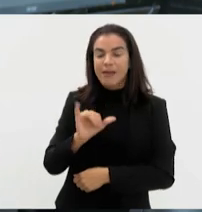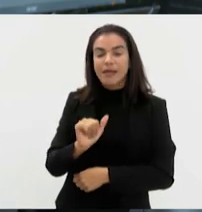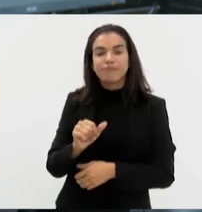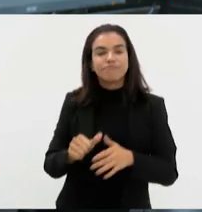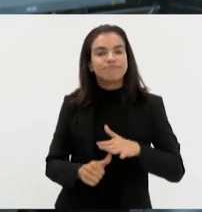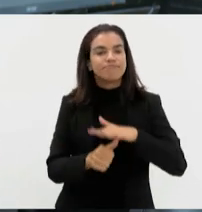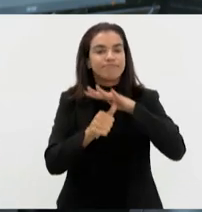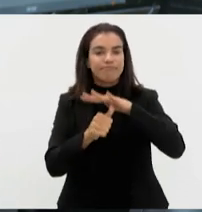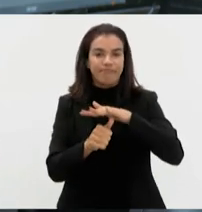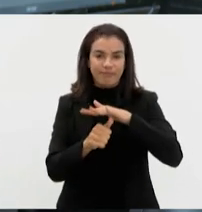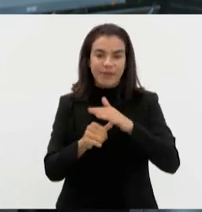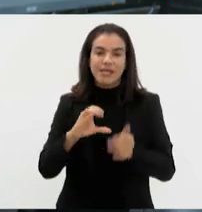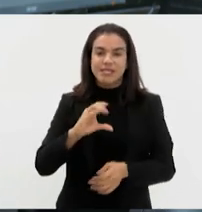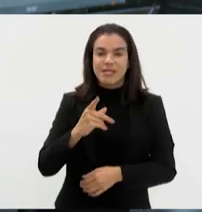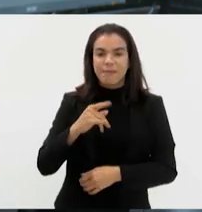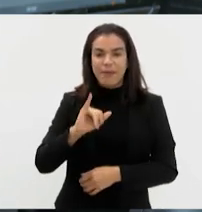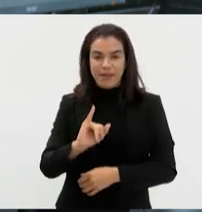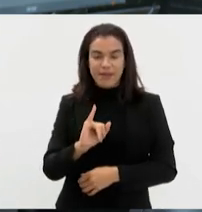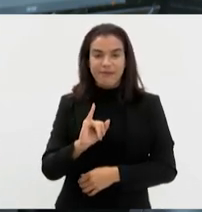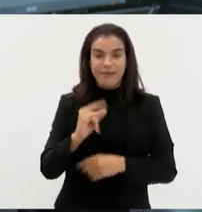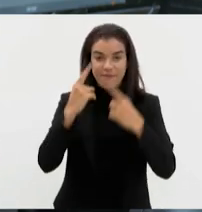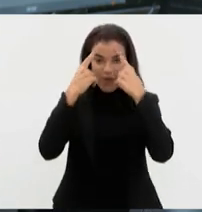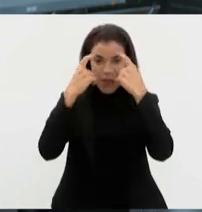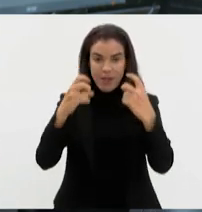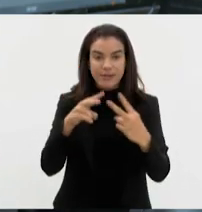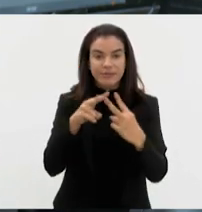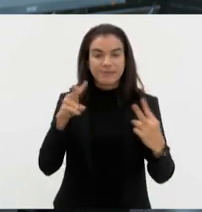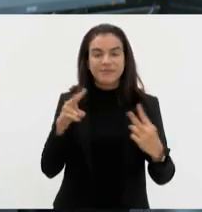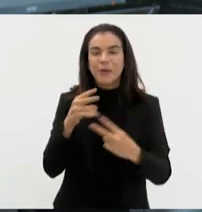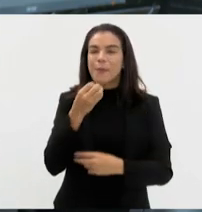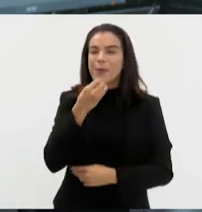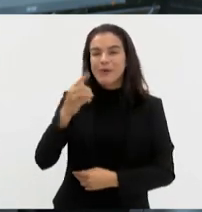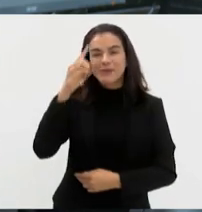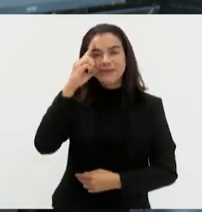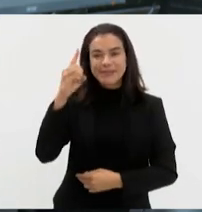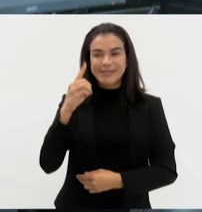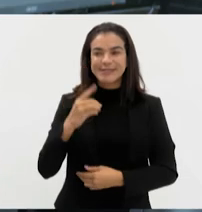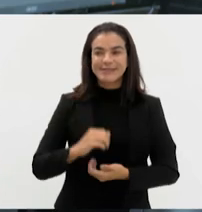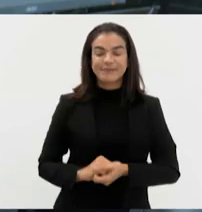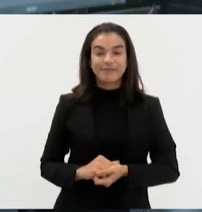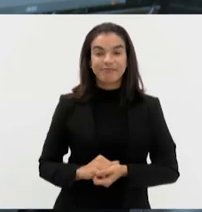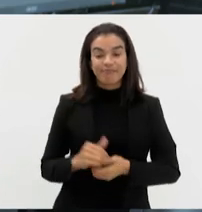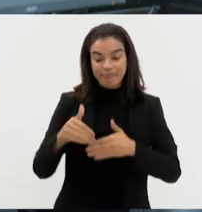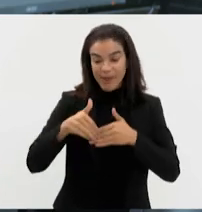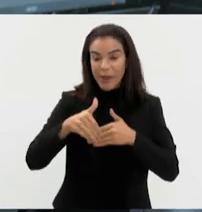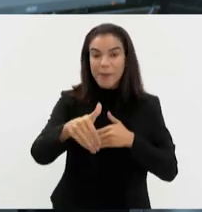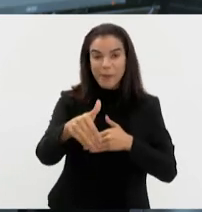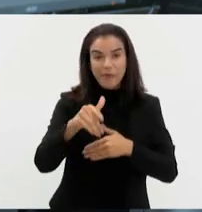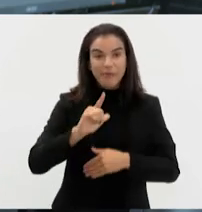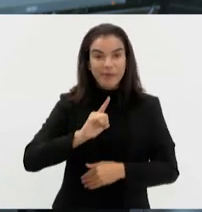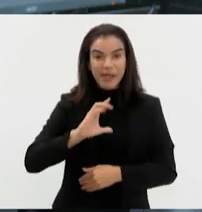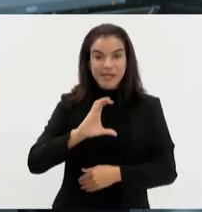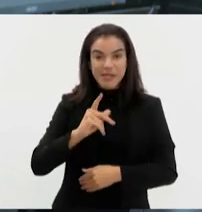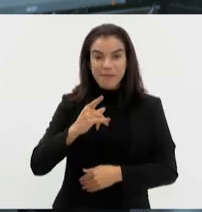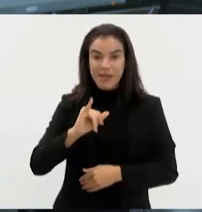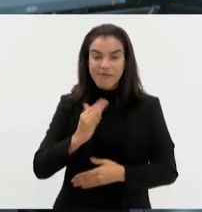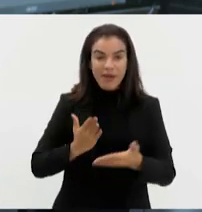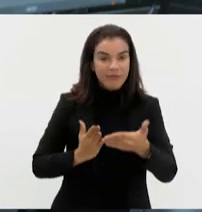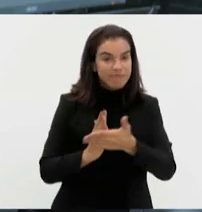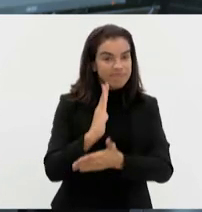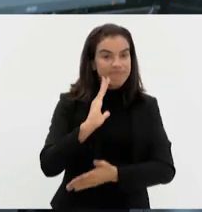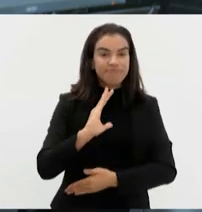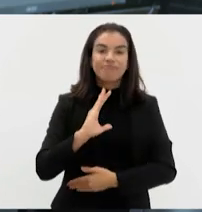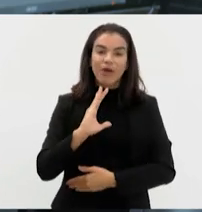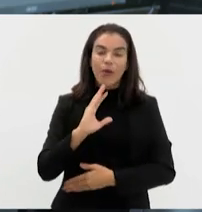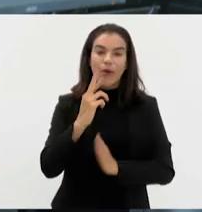violência cibernética contra mulheres. PV, bom dia para você. Daqui a pouco a CPI vai aprovar o relatório final, né?